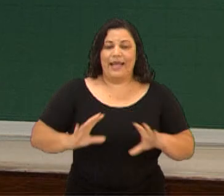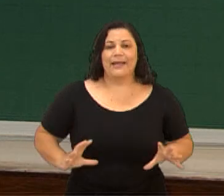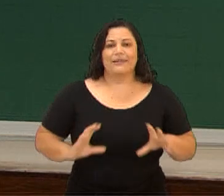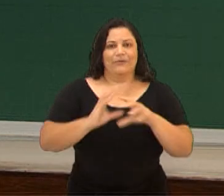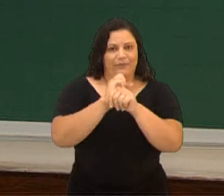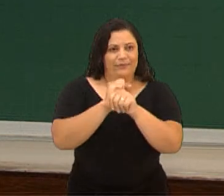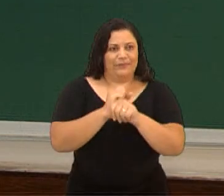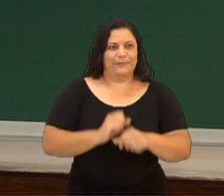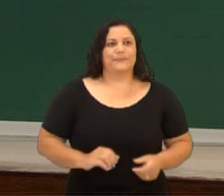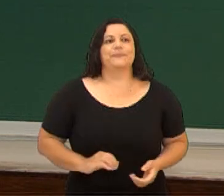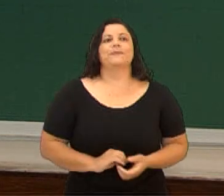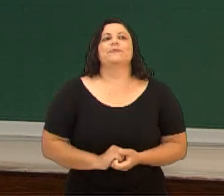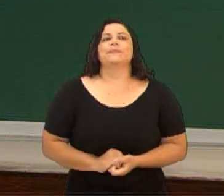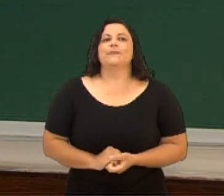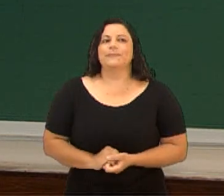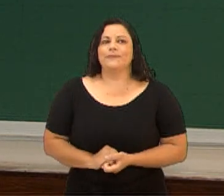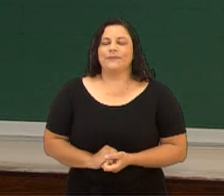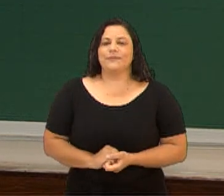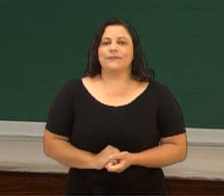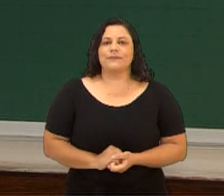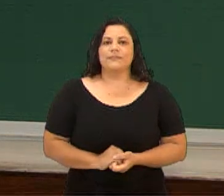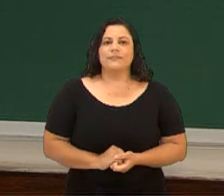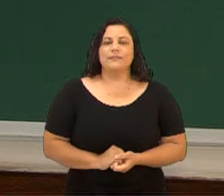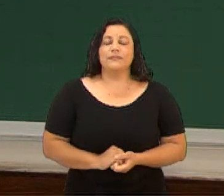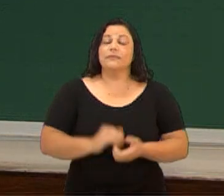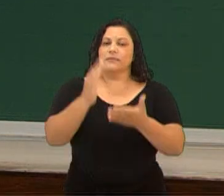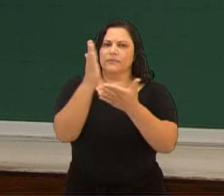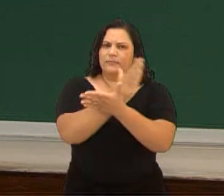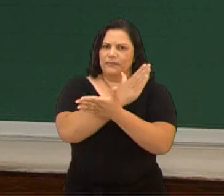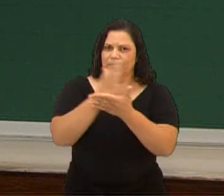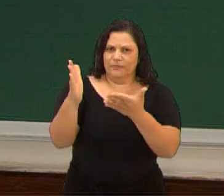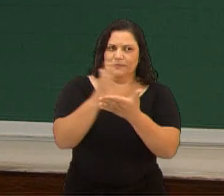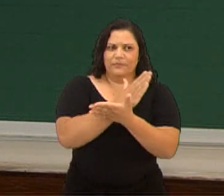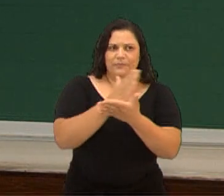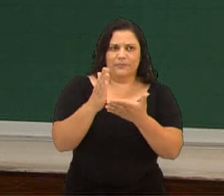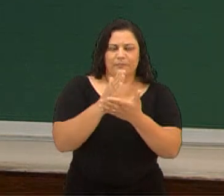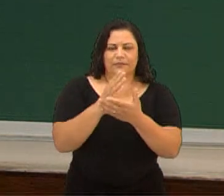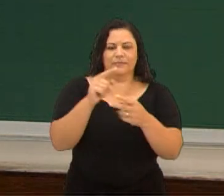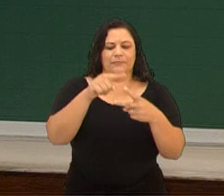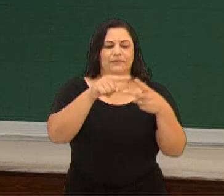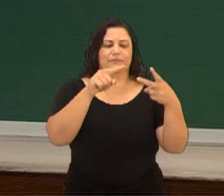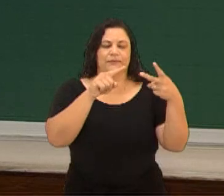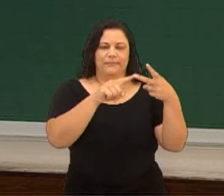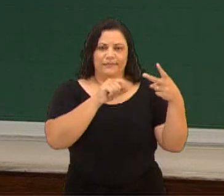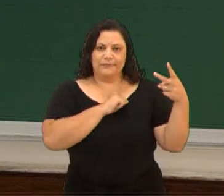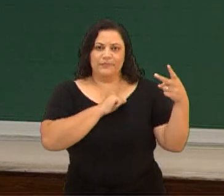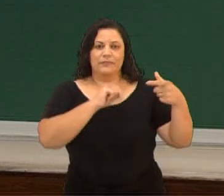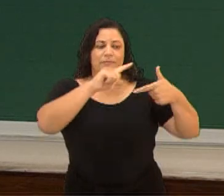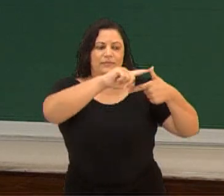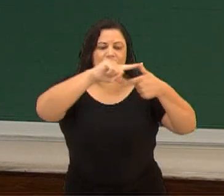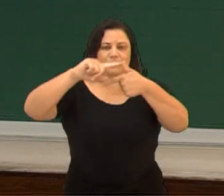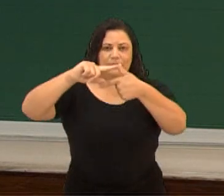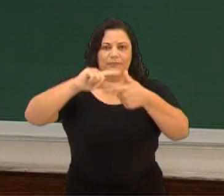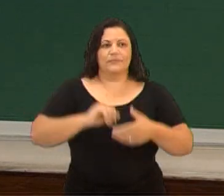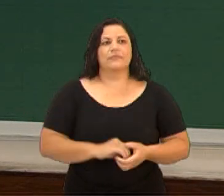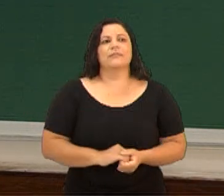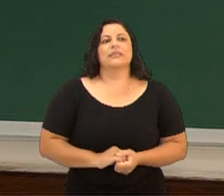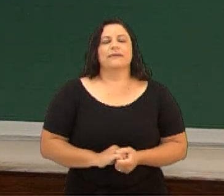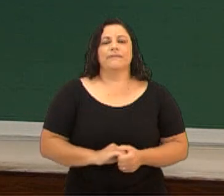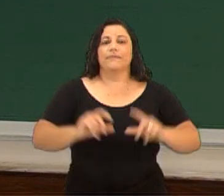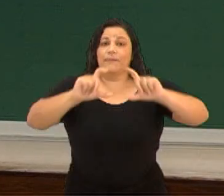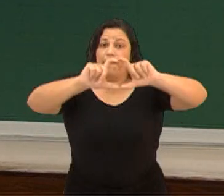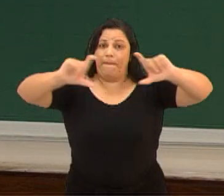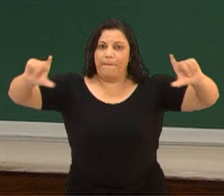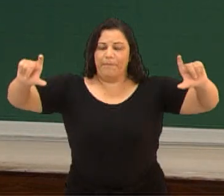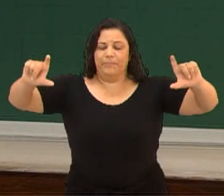bem? Então, olha, vamos dividir aqui essa piscina em 2 retângulos, o maior e o